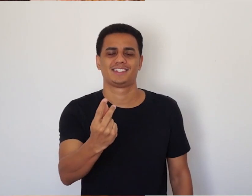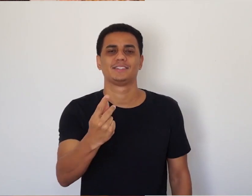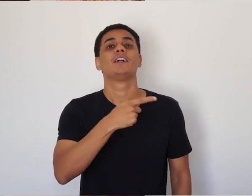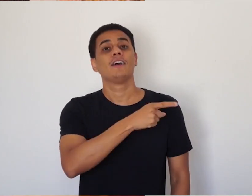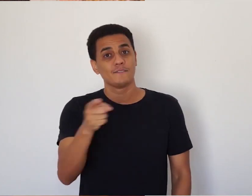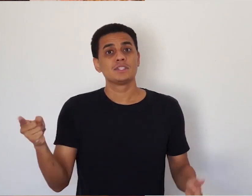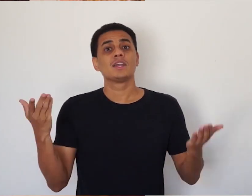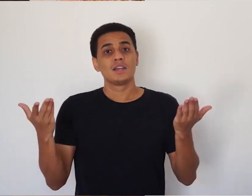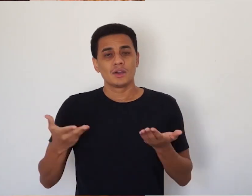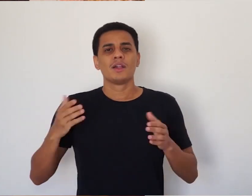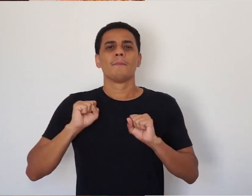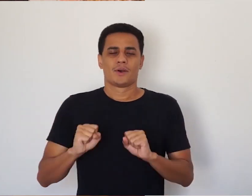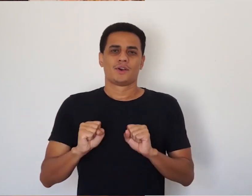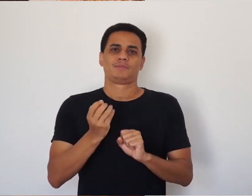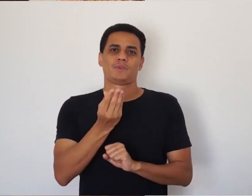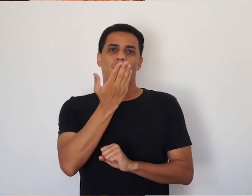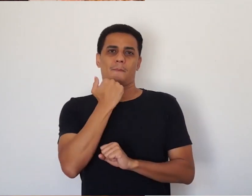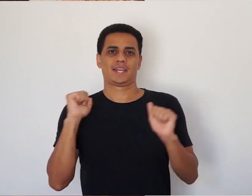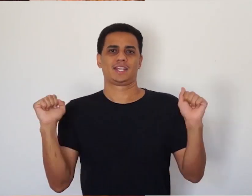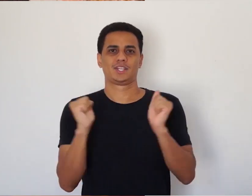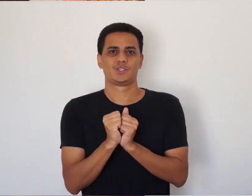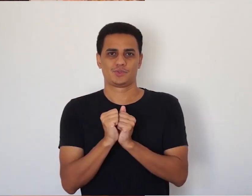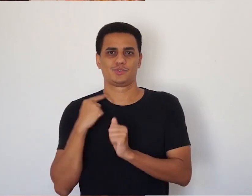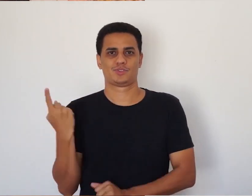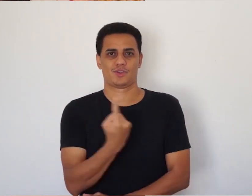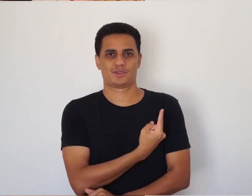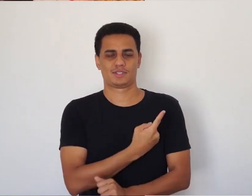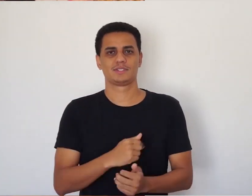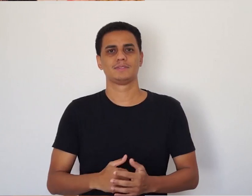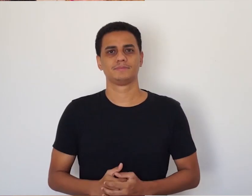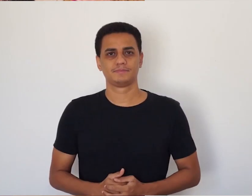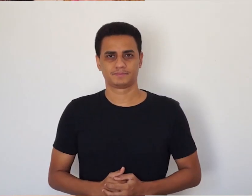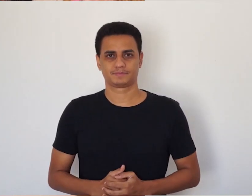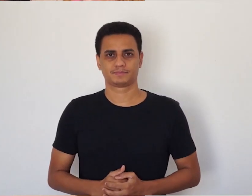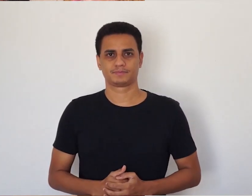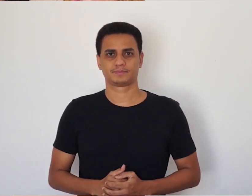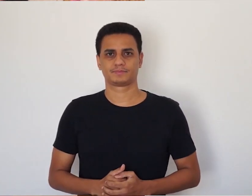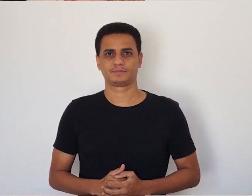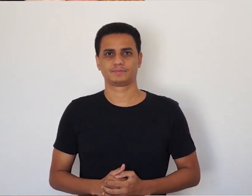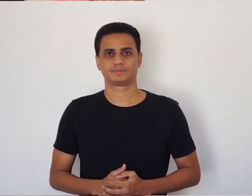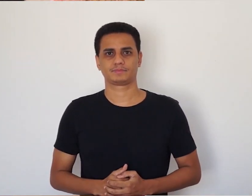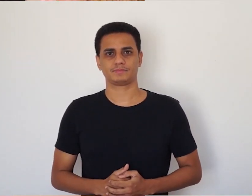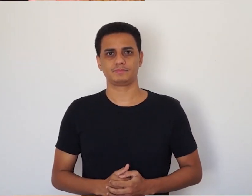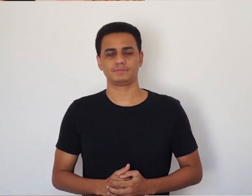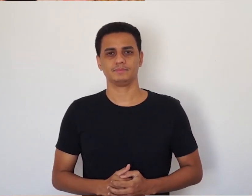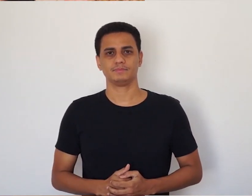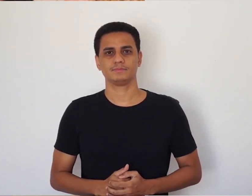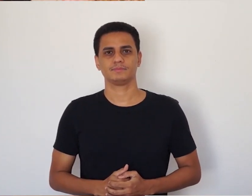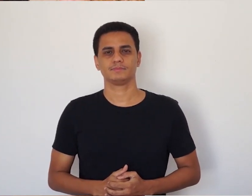vida eterna. Convido você então a participar do pão nesse momento. Comamos todos.